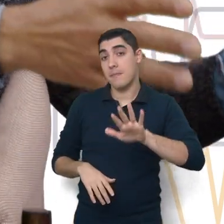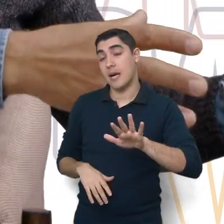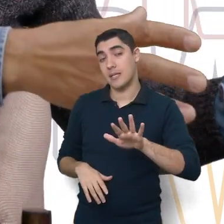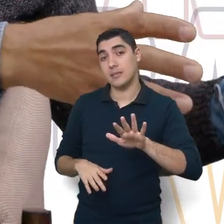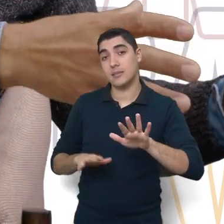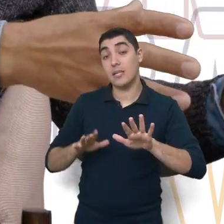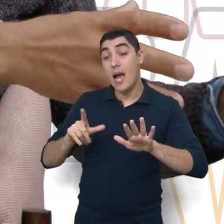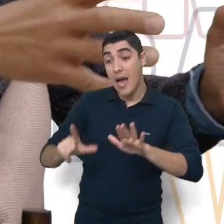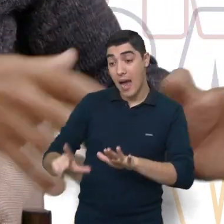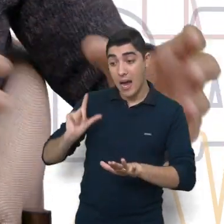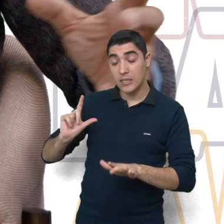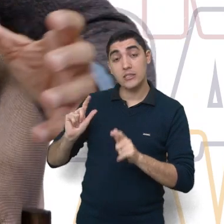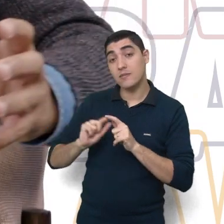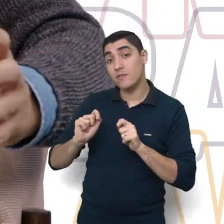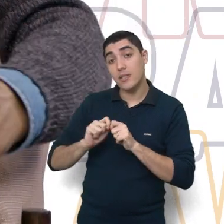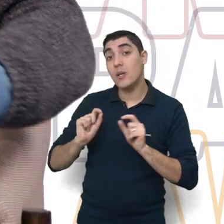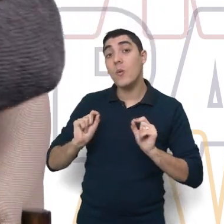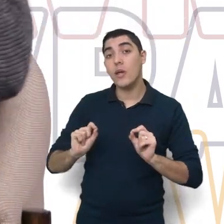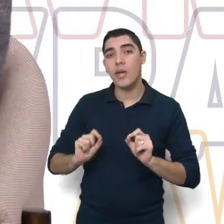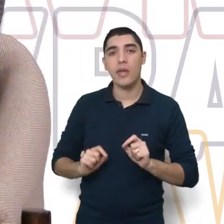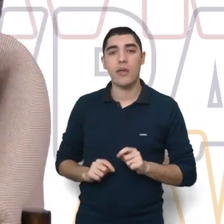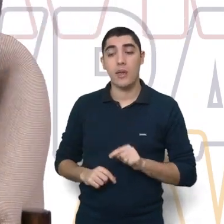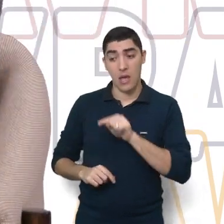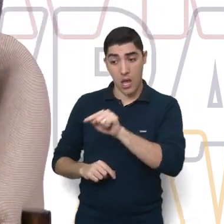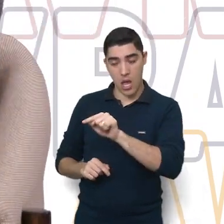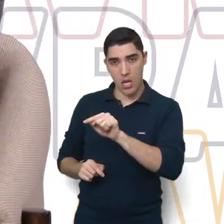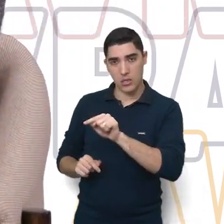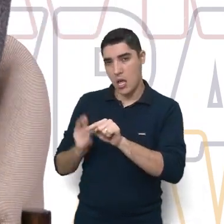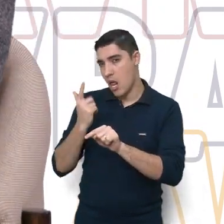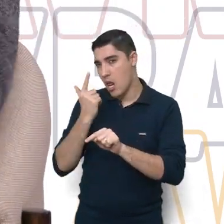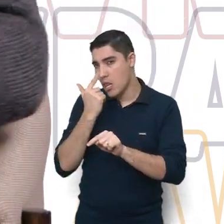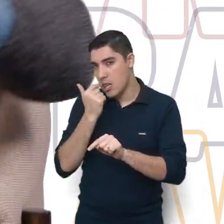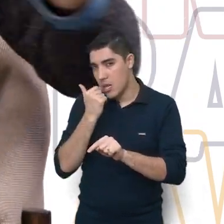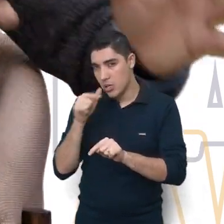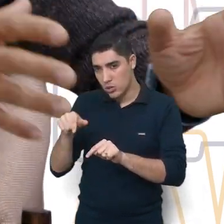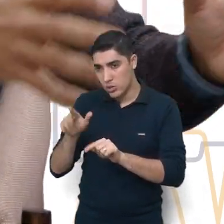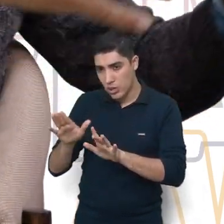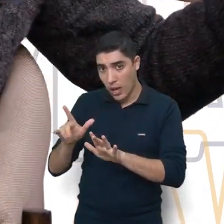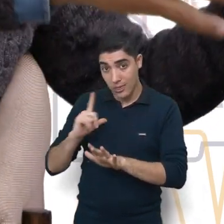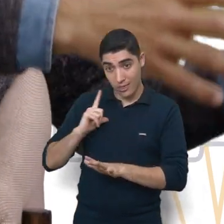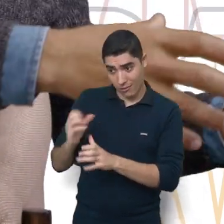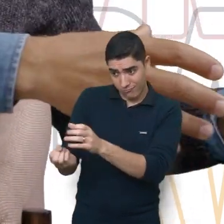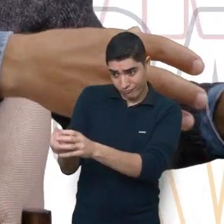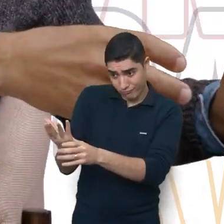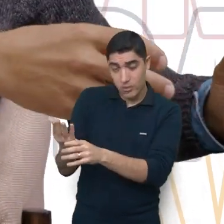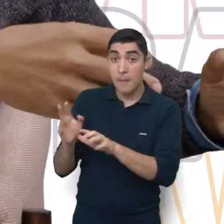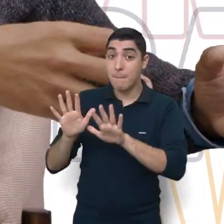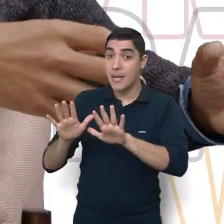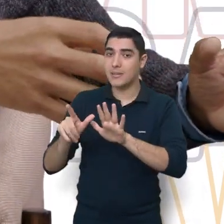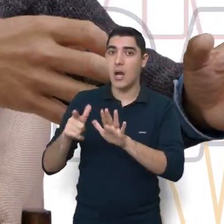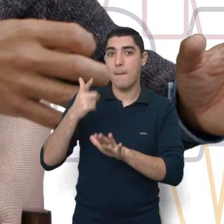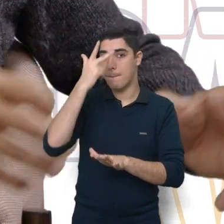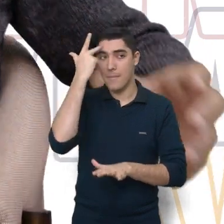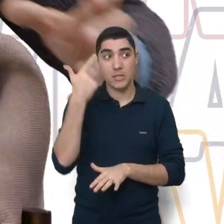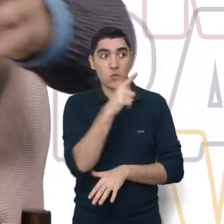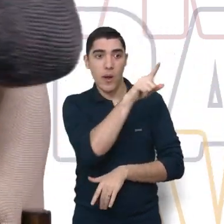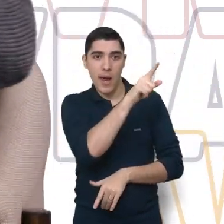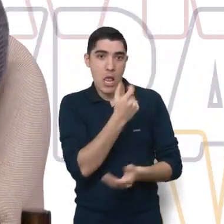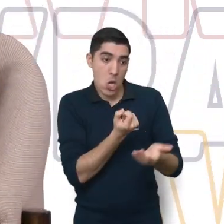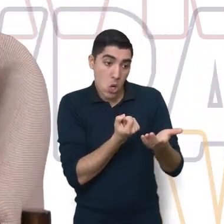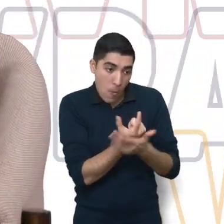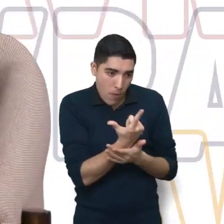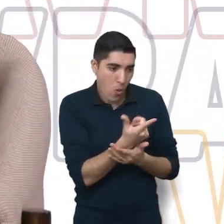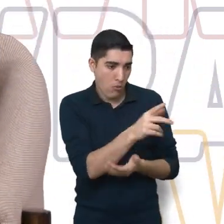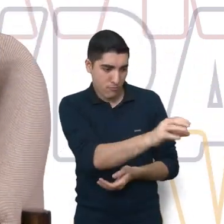tem que fazer antes se aquele resíduo foi gerado né alguém gerou alguém comprou alguma coisa né e agora